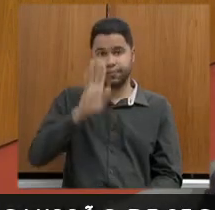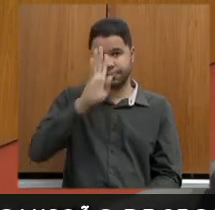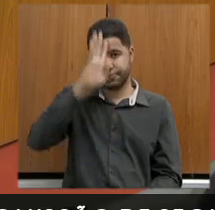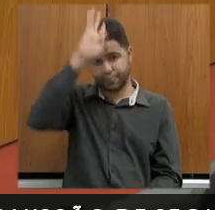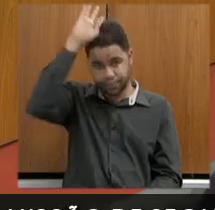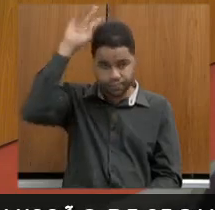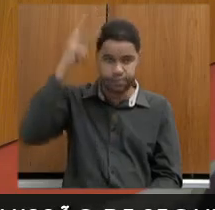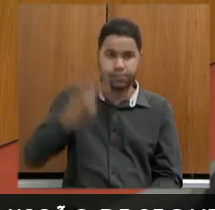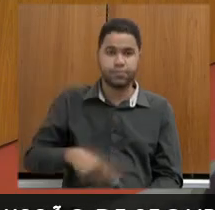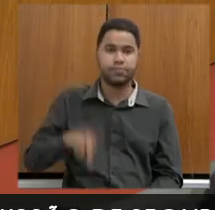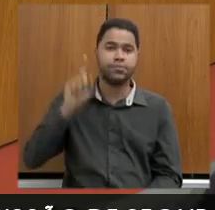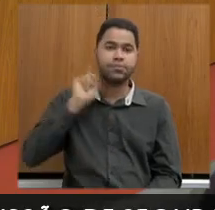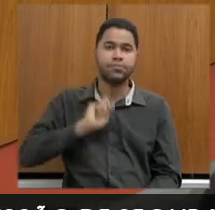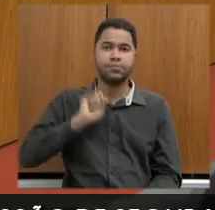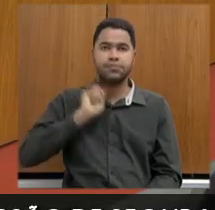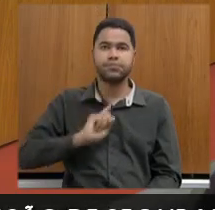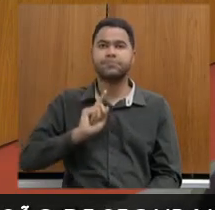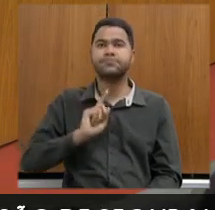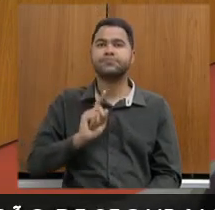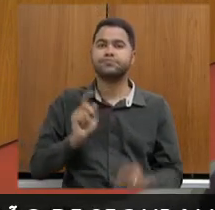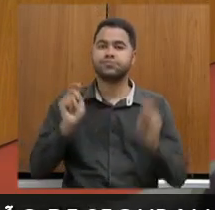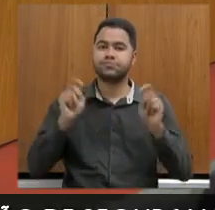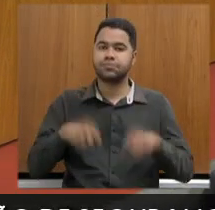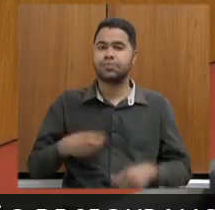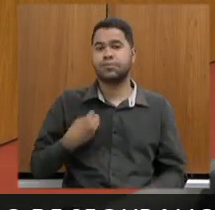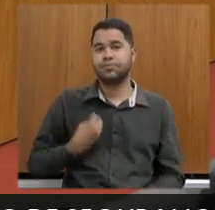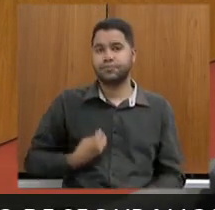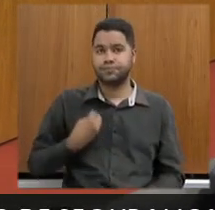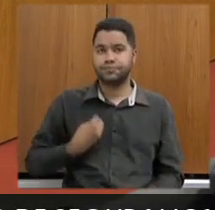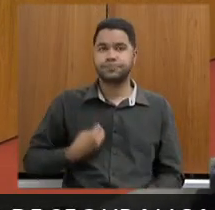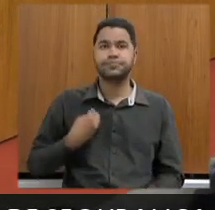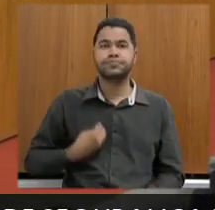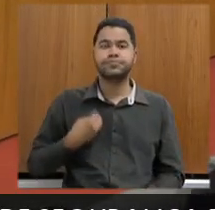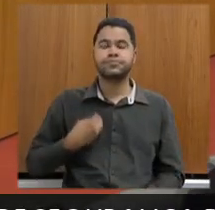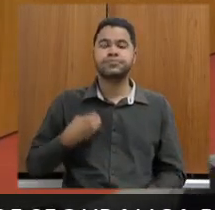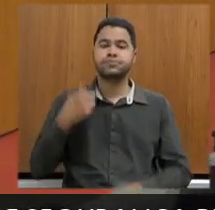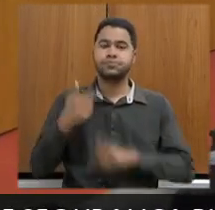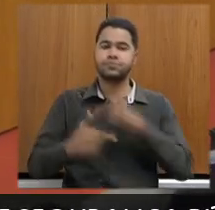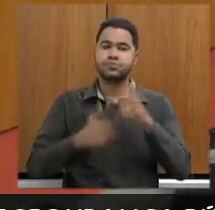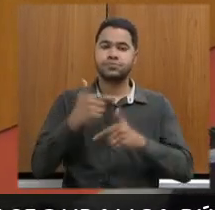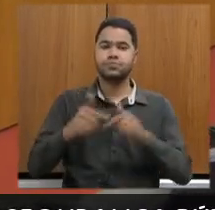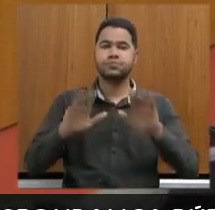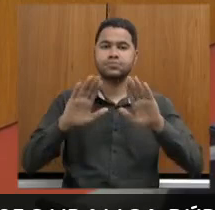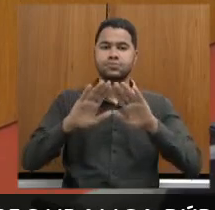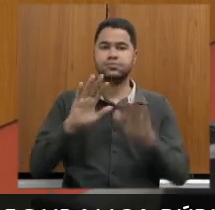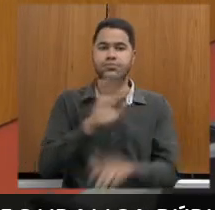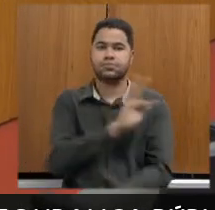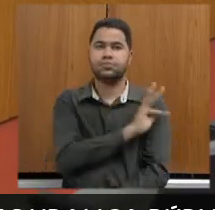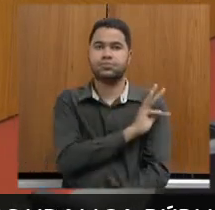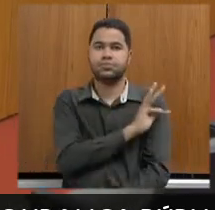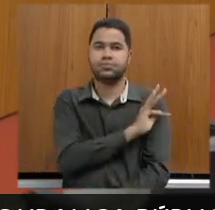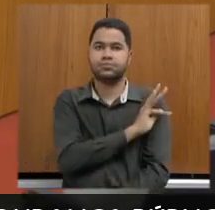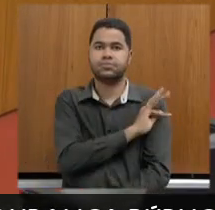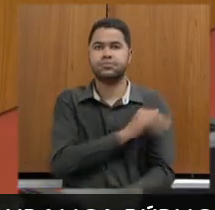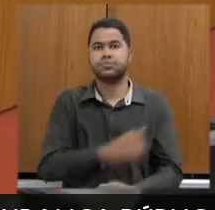Bombeiros Militar de Minas Gerais para que possa participar dos trabalhos da Assembleia fiscaliz